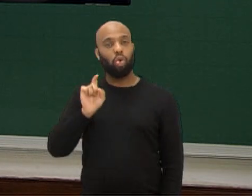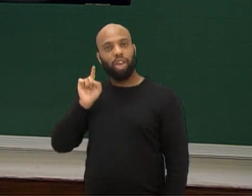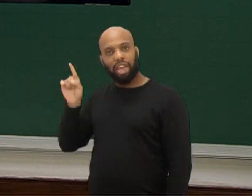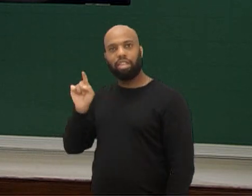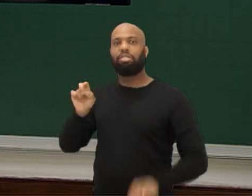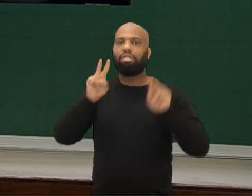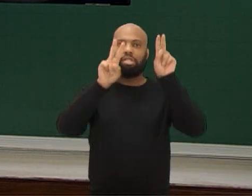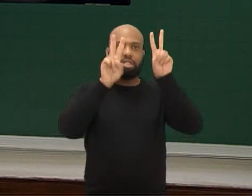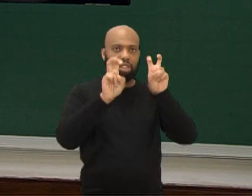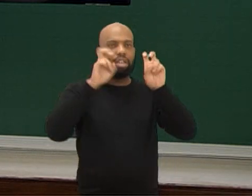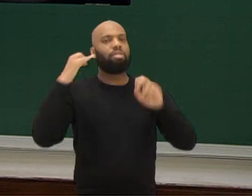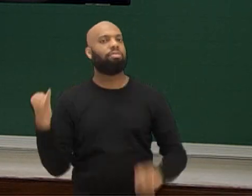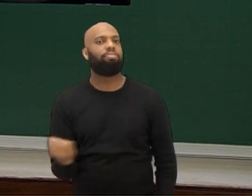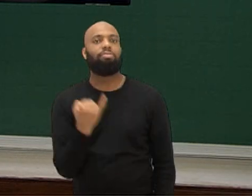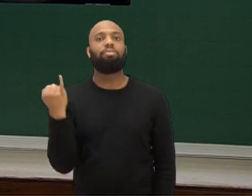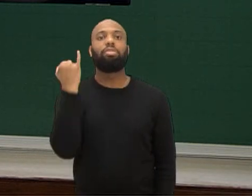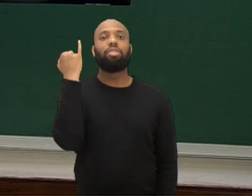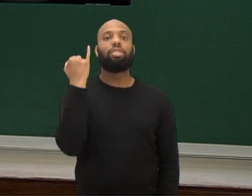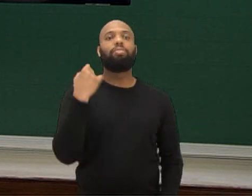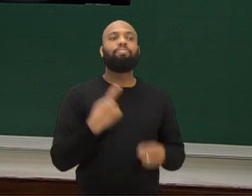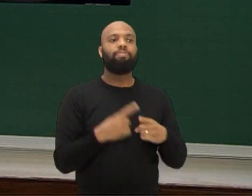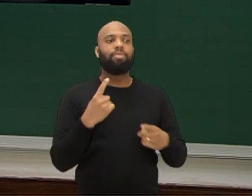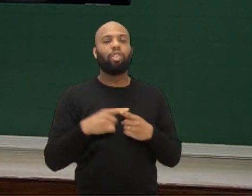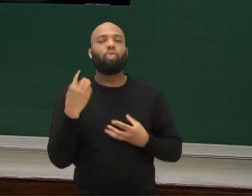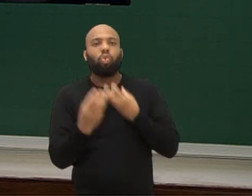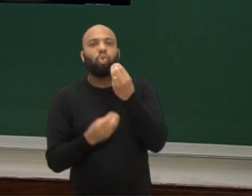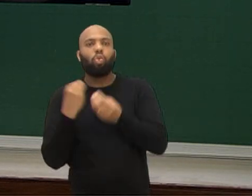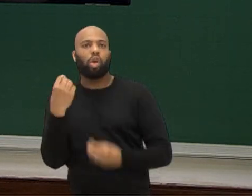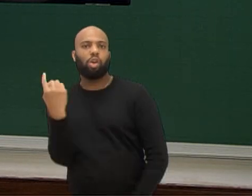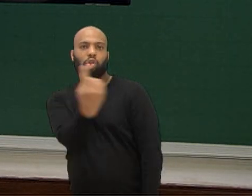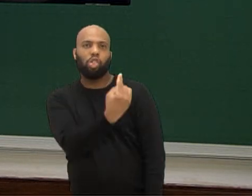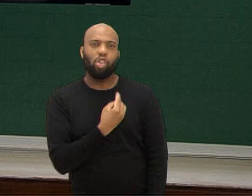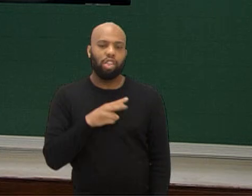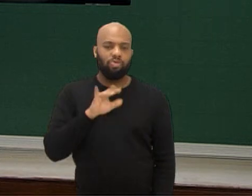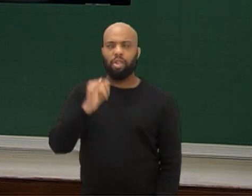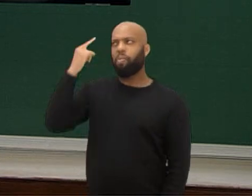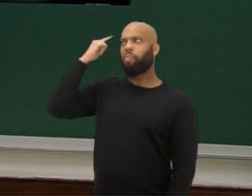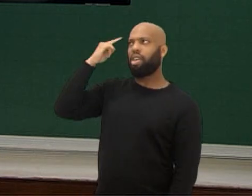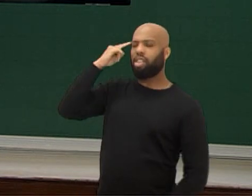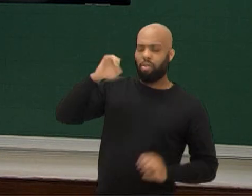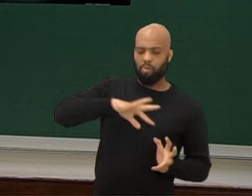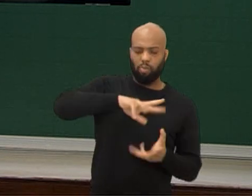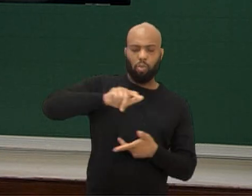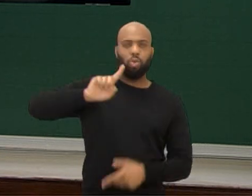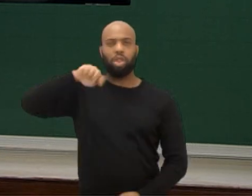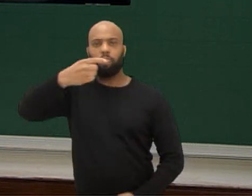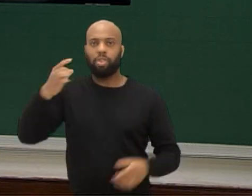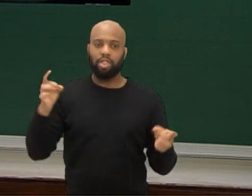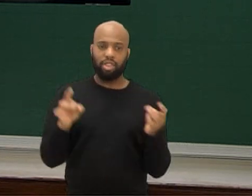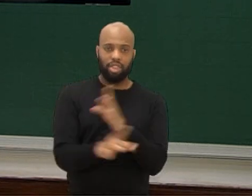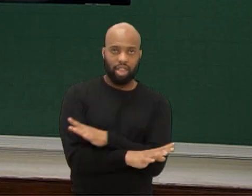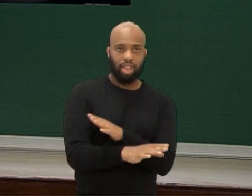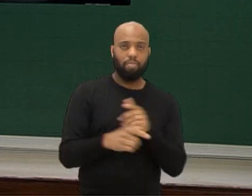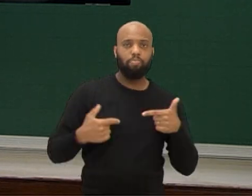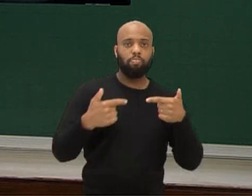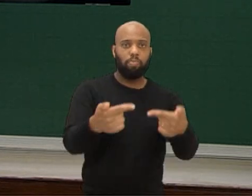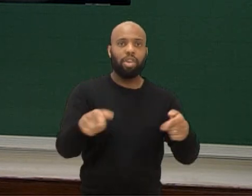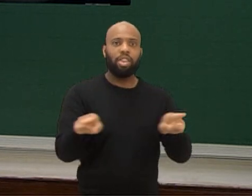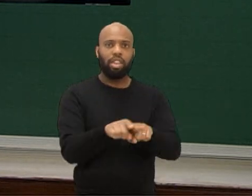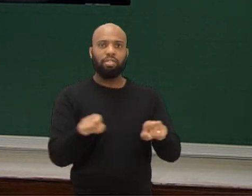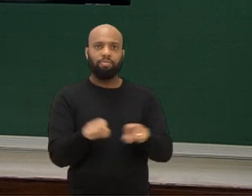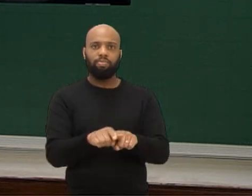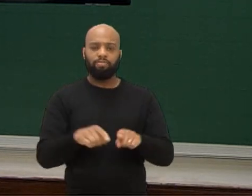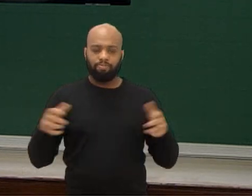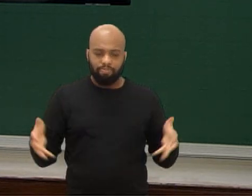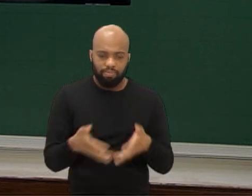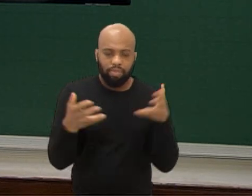gente, tão importante para como a gente vai pensar o mundo pós-guerra e direcionar